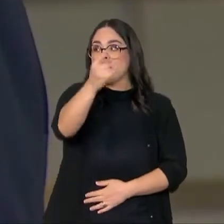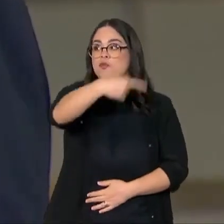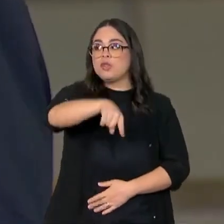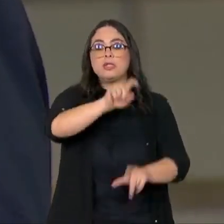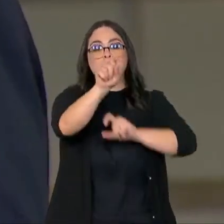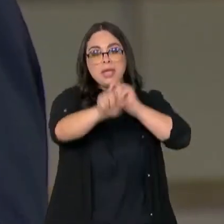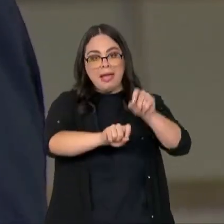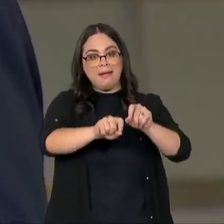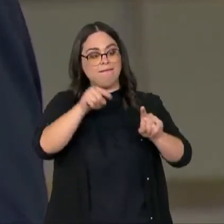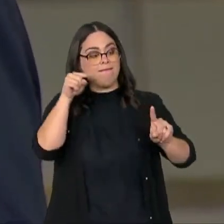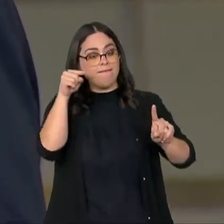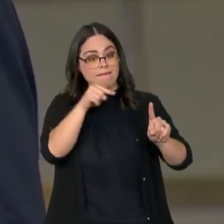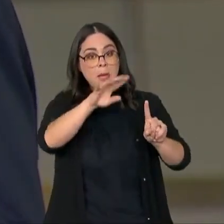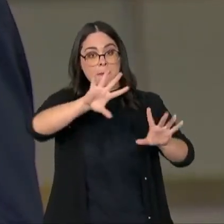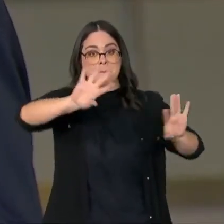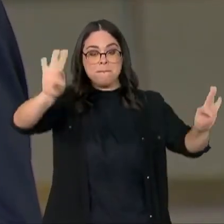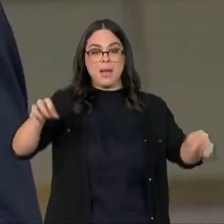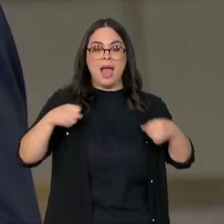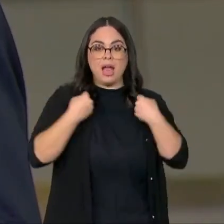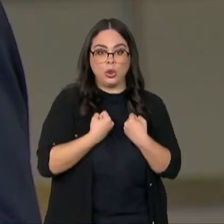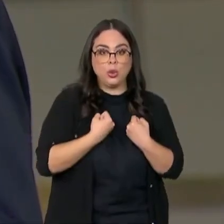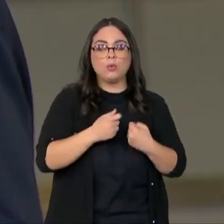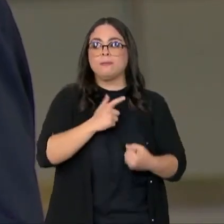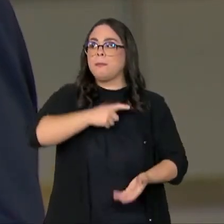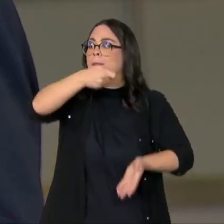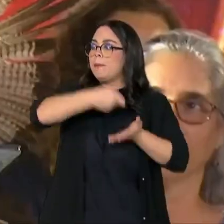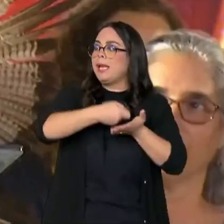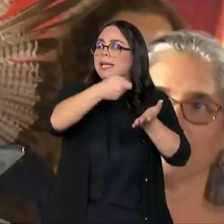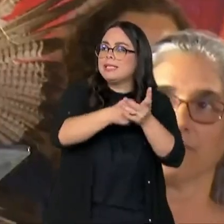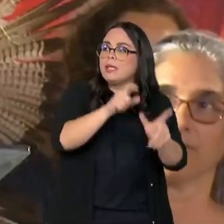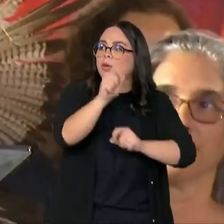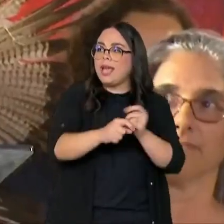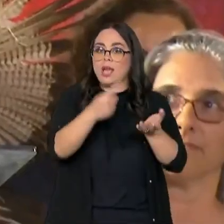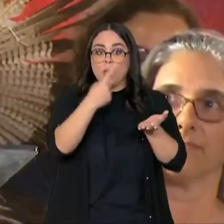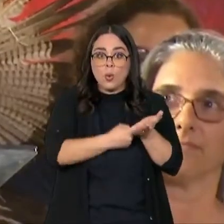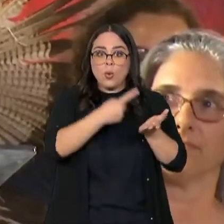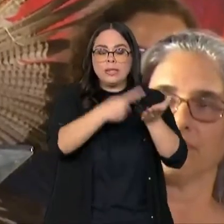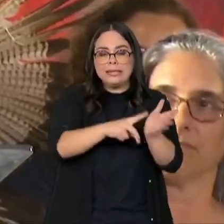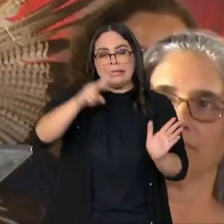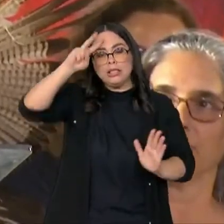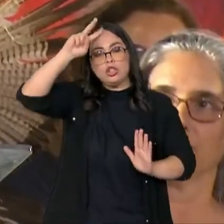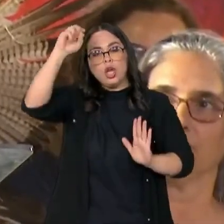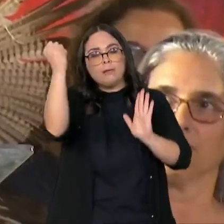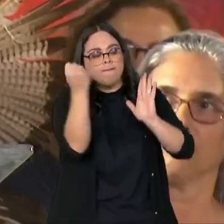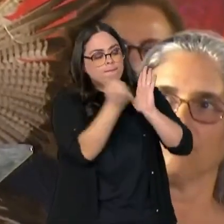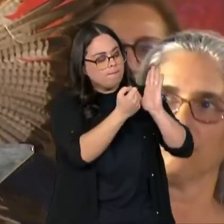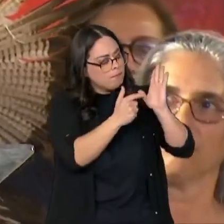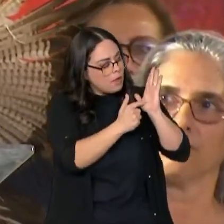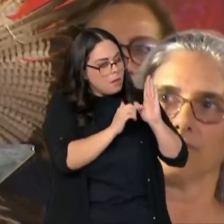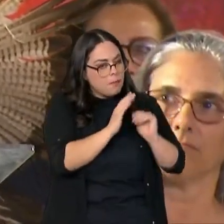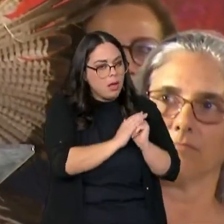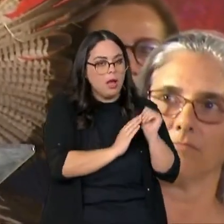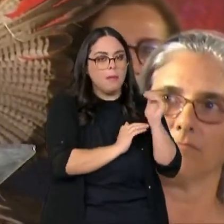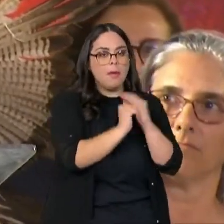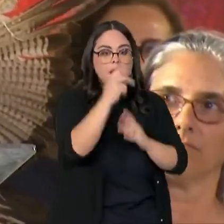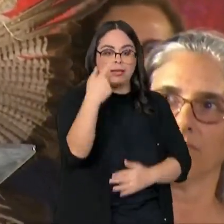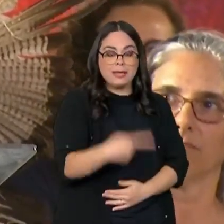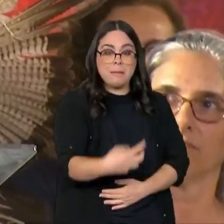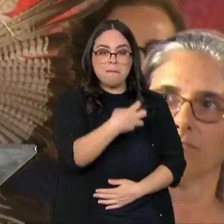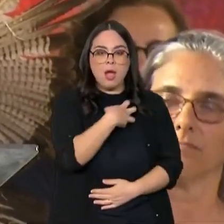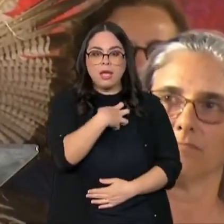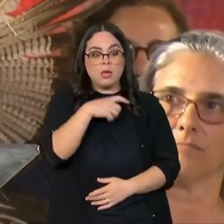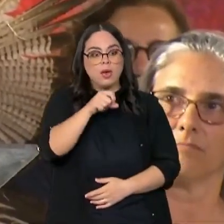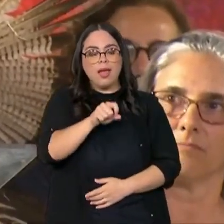que ele tem a obrigação e o compromisso histórico de construir na Bahia um